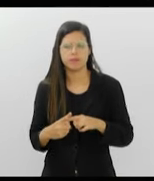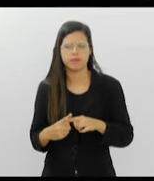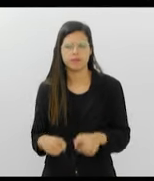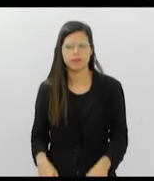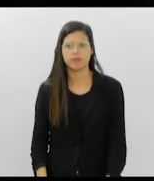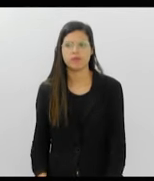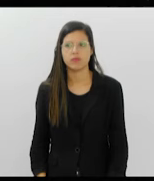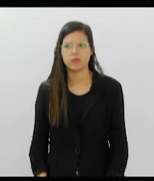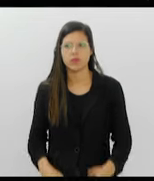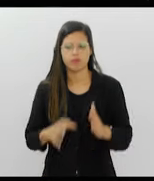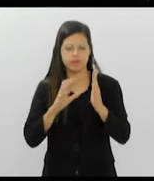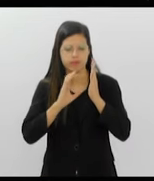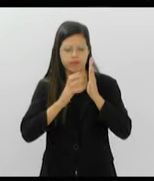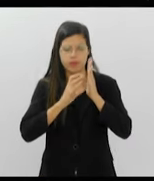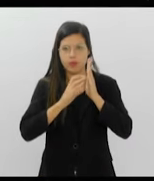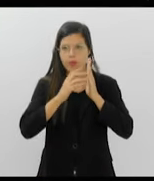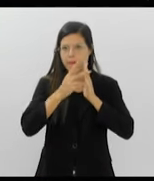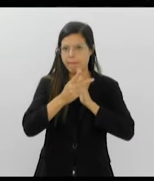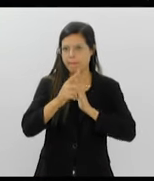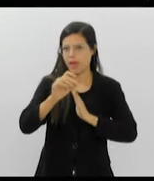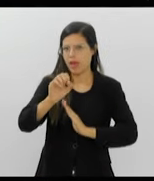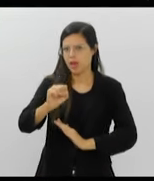Sou do PSD.